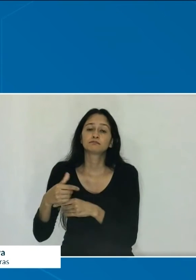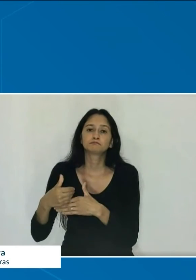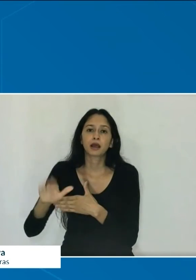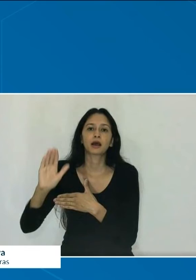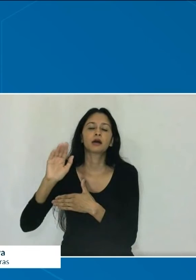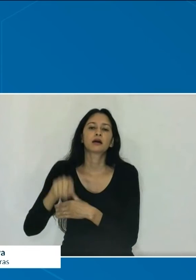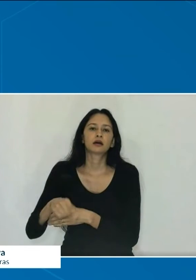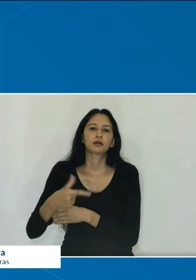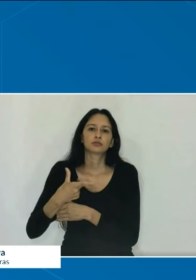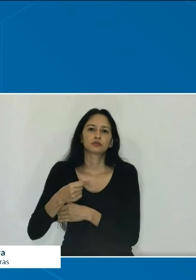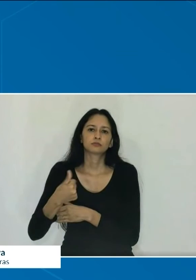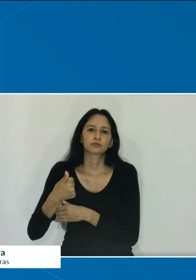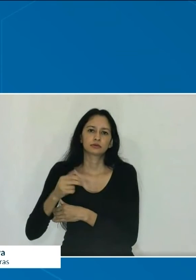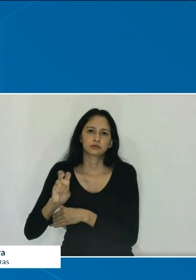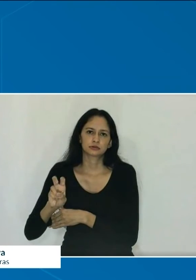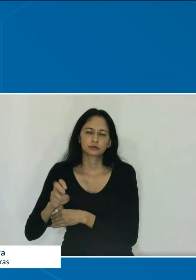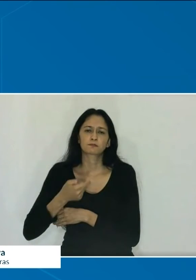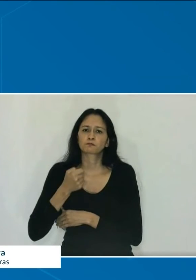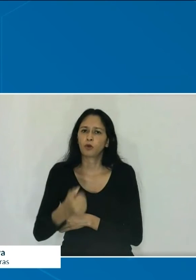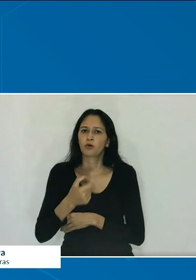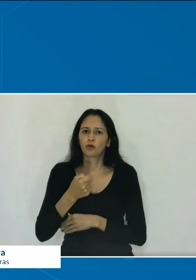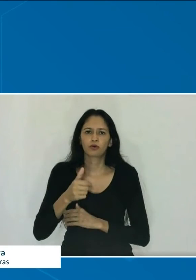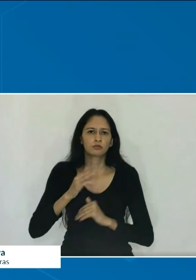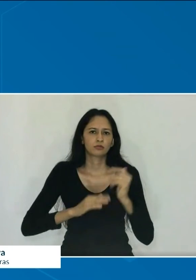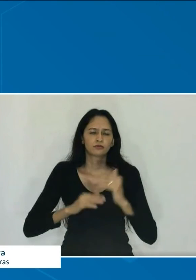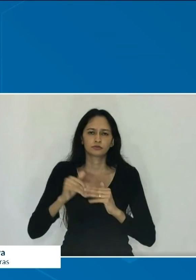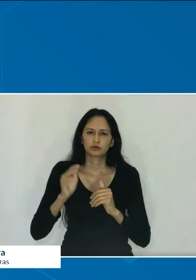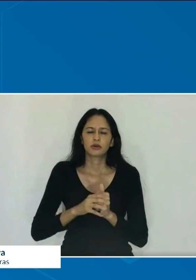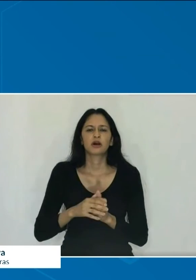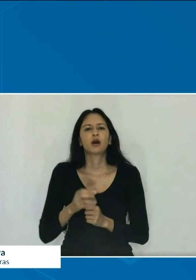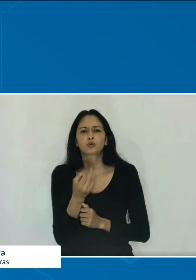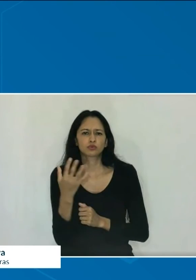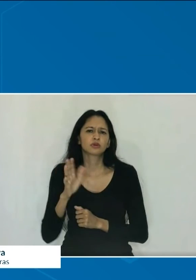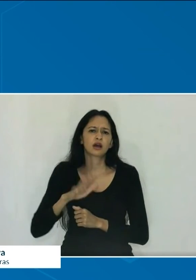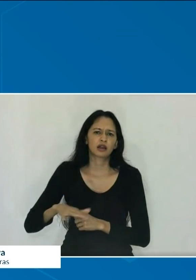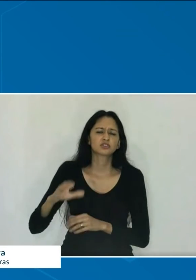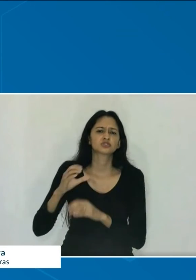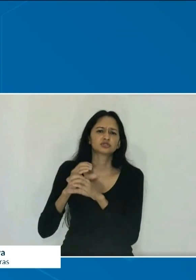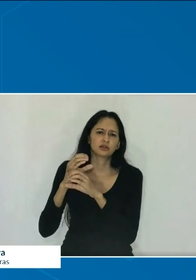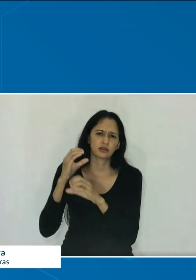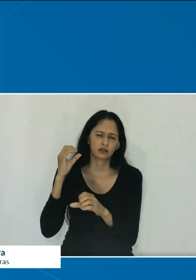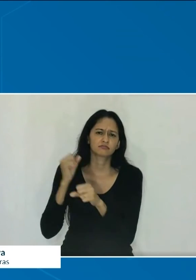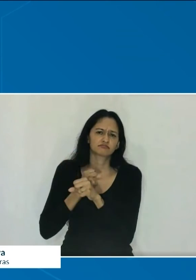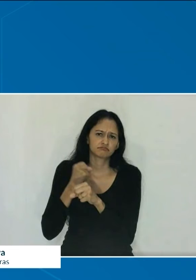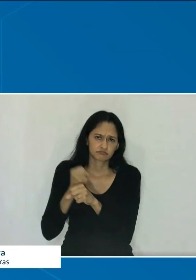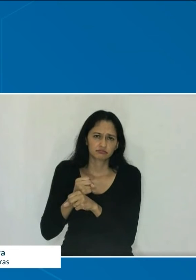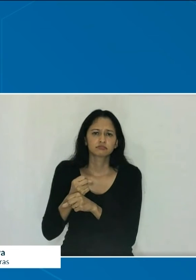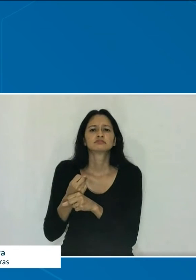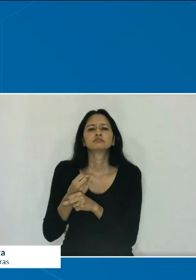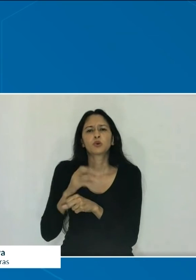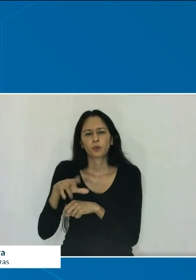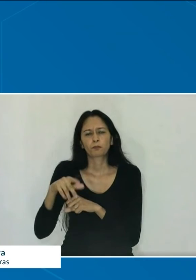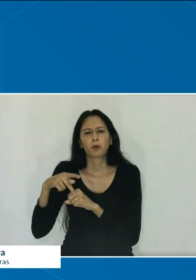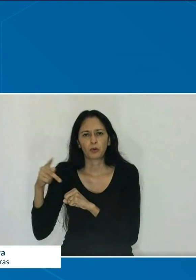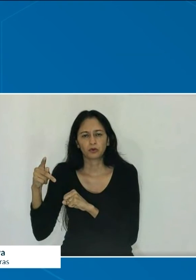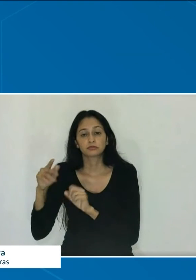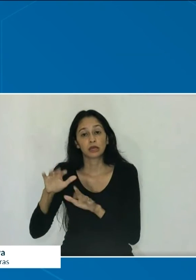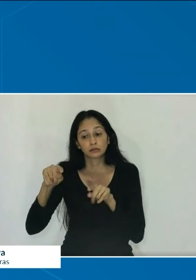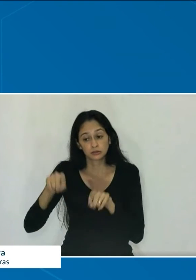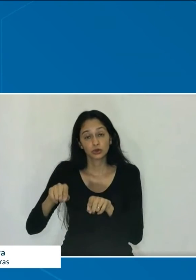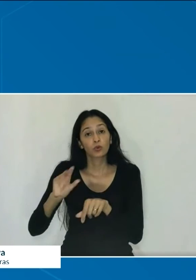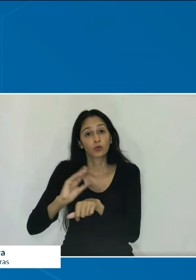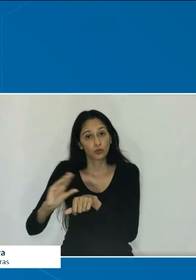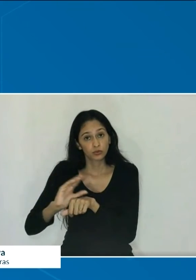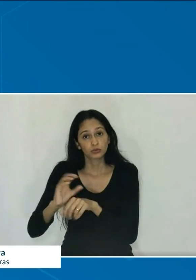para essa área. Eles geralmente vinham da civil, da arquitetura e às vezes também com a pós-graduação. Então a gente tem aí